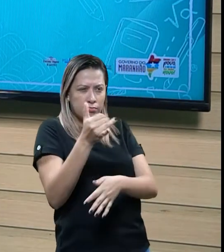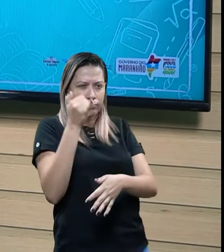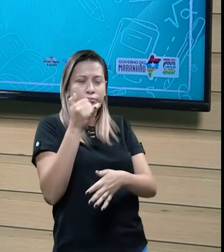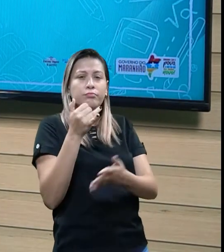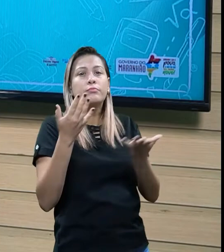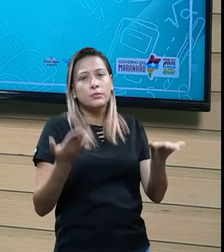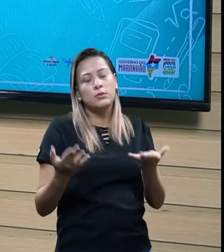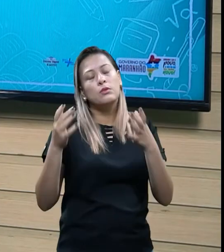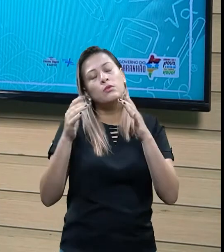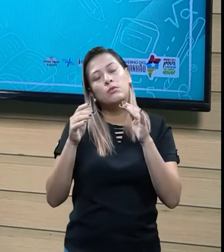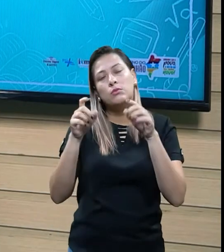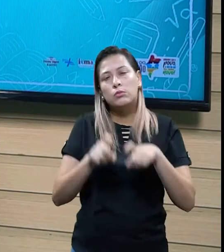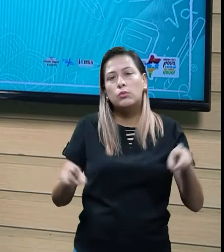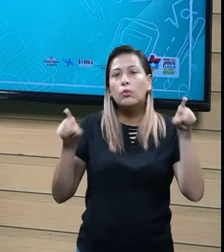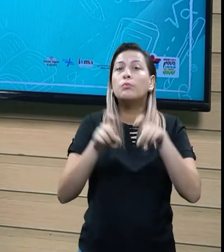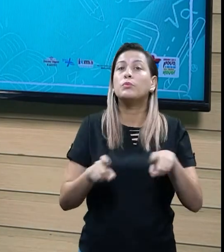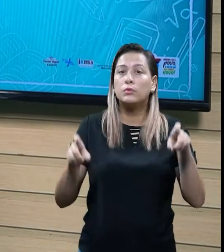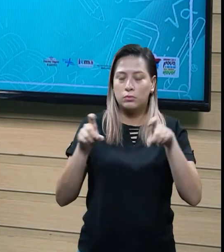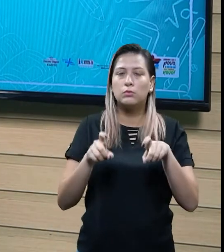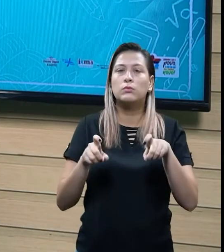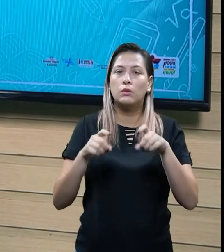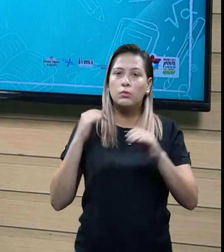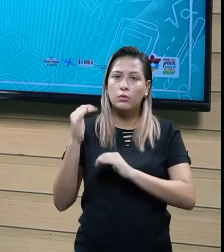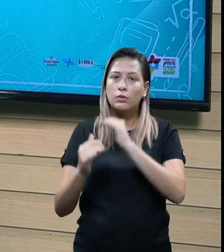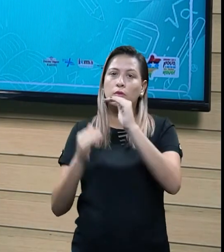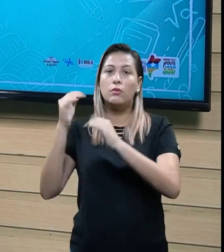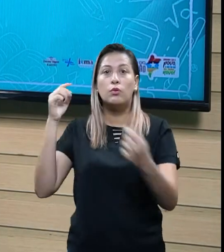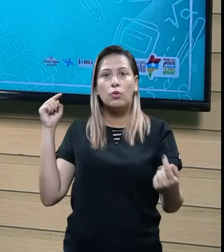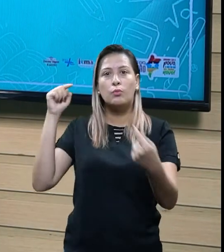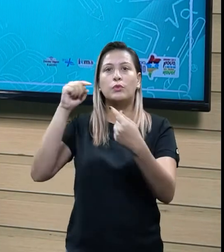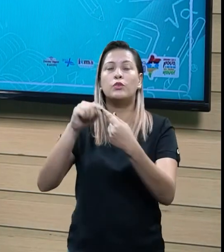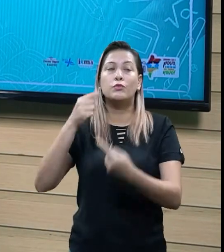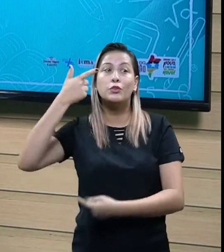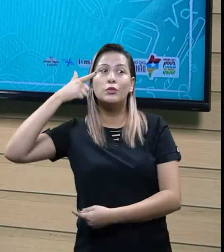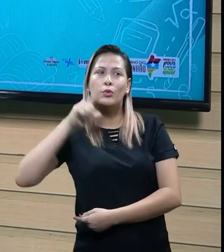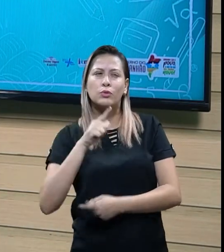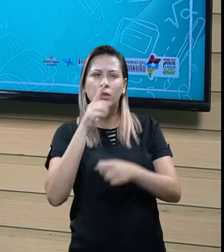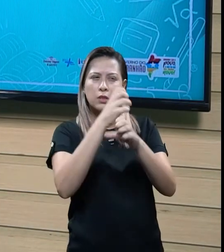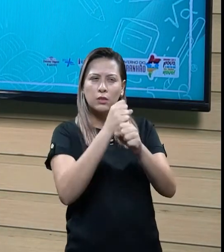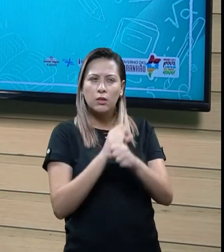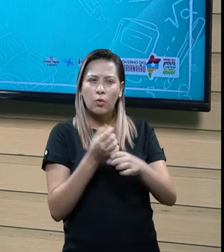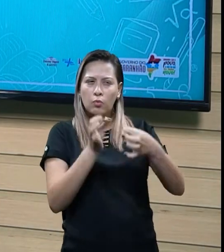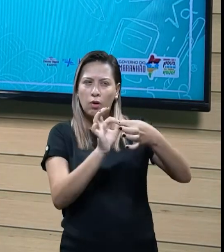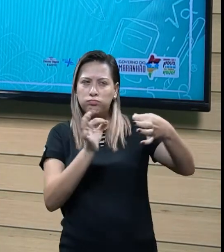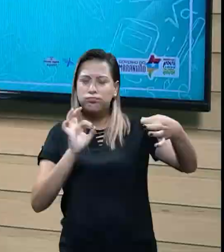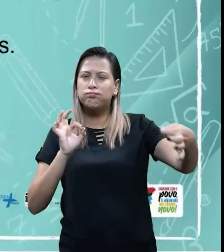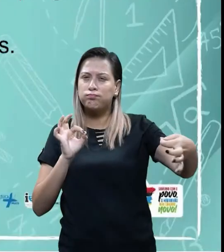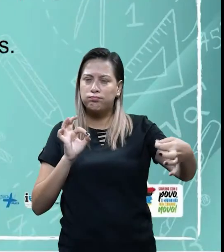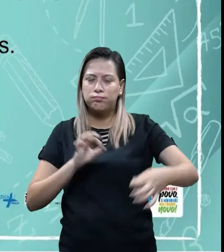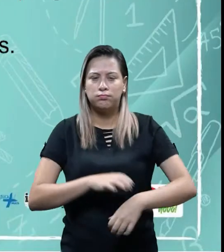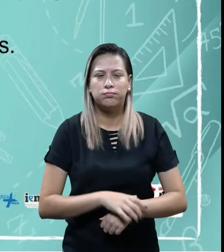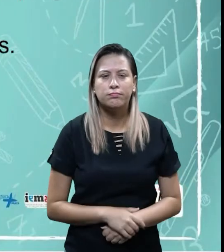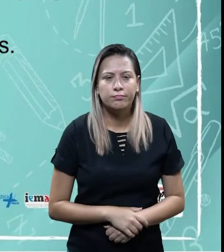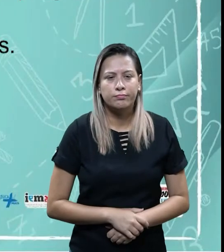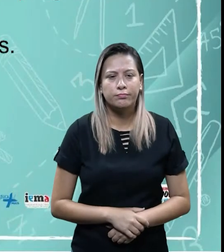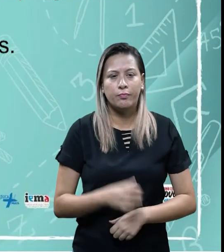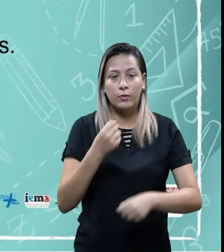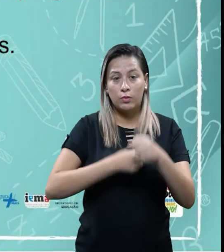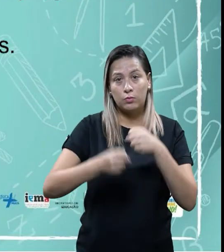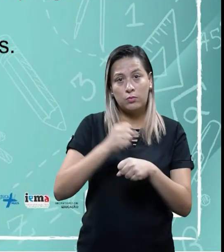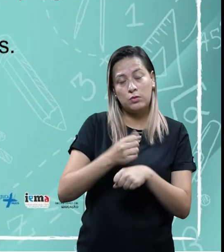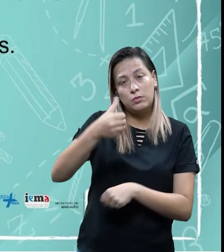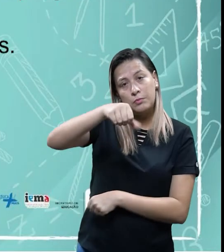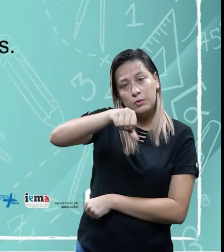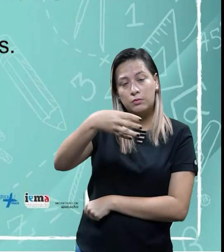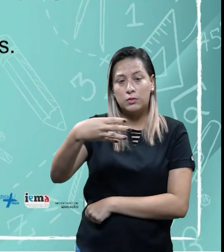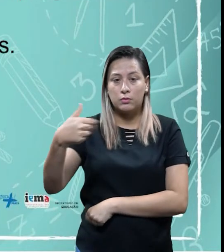Então esses computadores também foram desenvolvidos com esse objetivo, para atingir o alvo e calcular trajetórias. Em